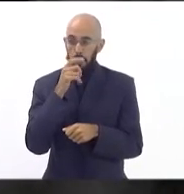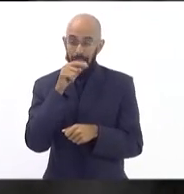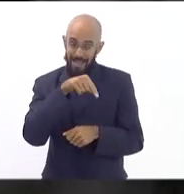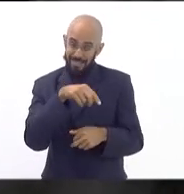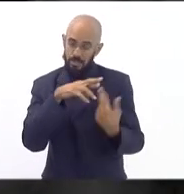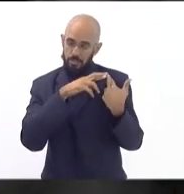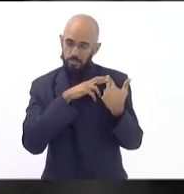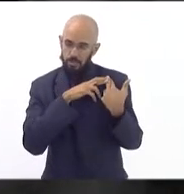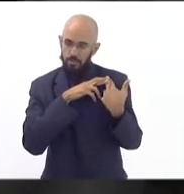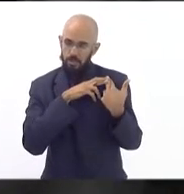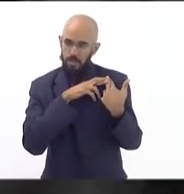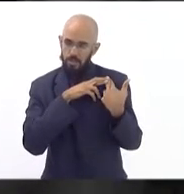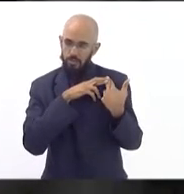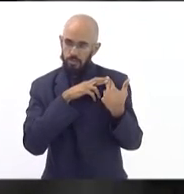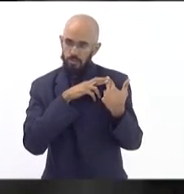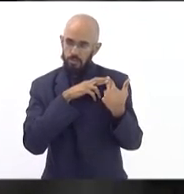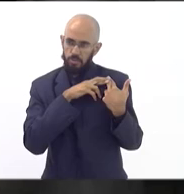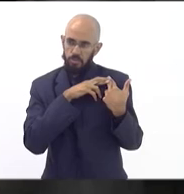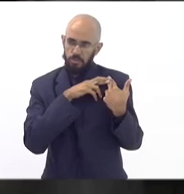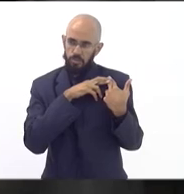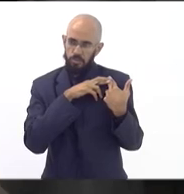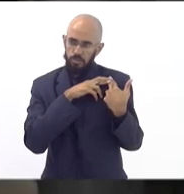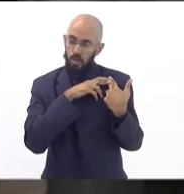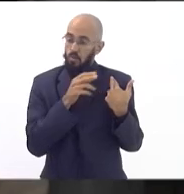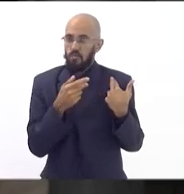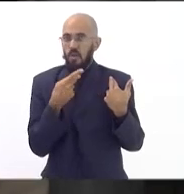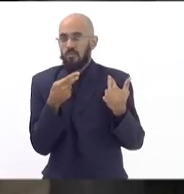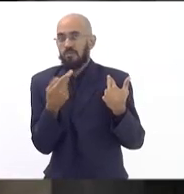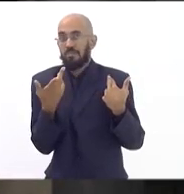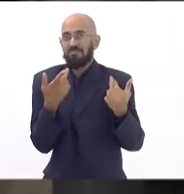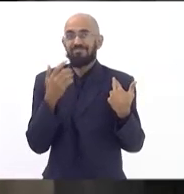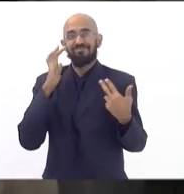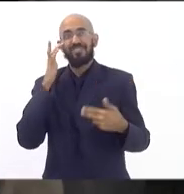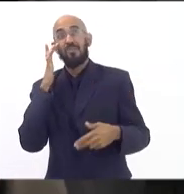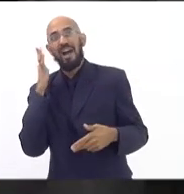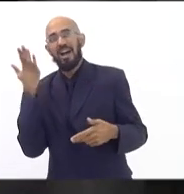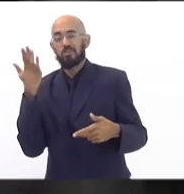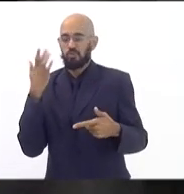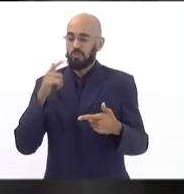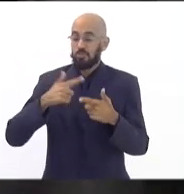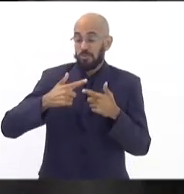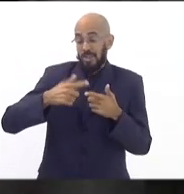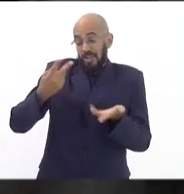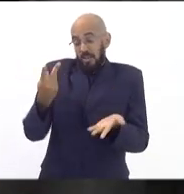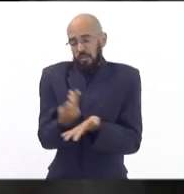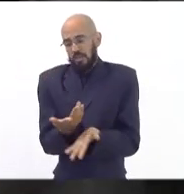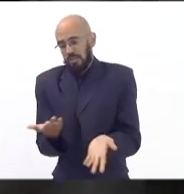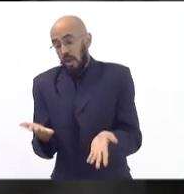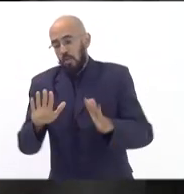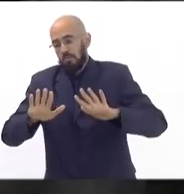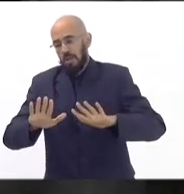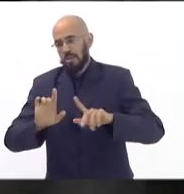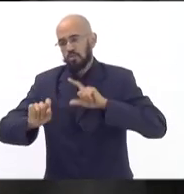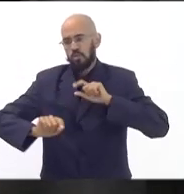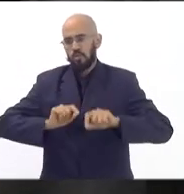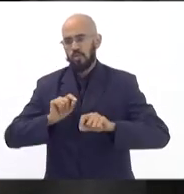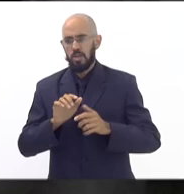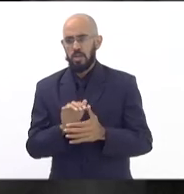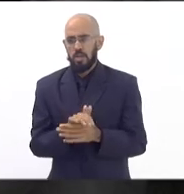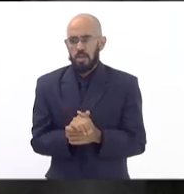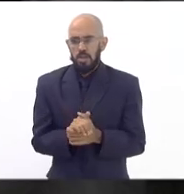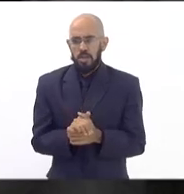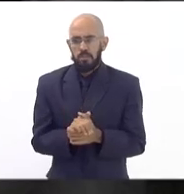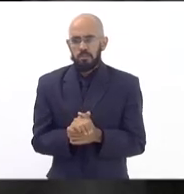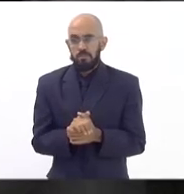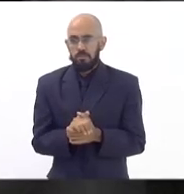tarefa não vamos aqui especular sobre sobre porque chegamos a esse ponto né mas é uma tarefa que